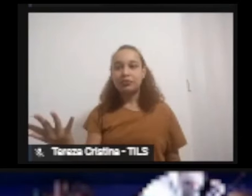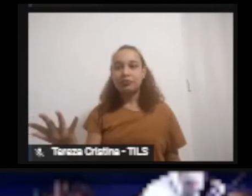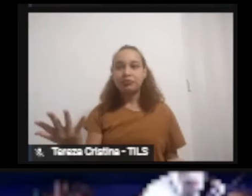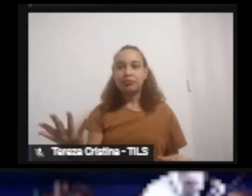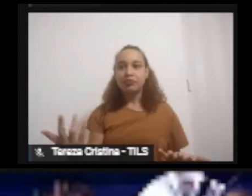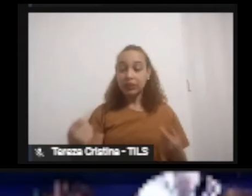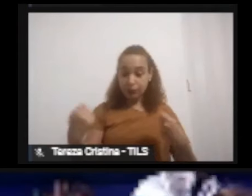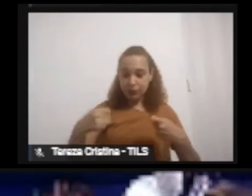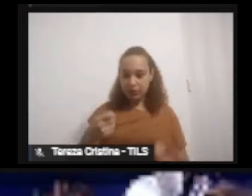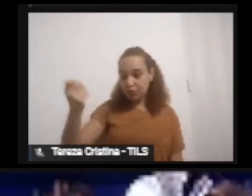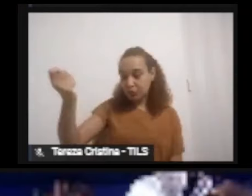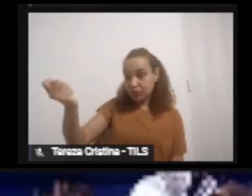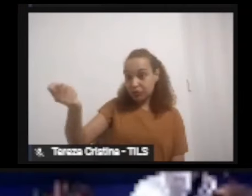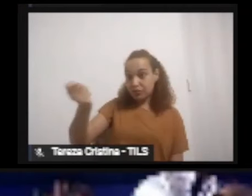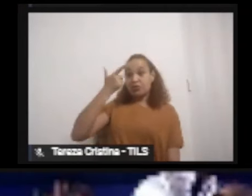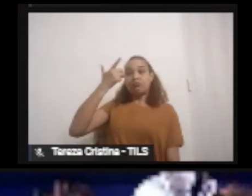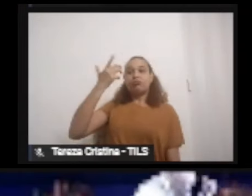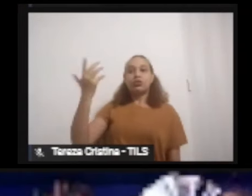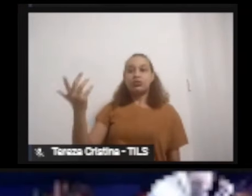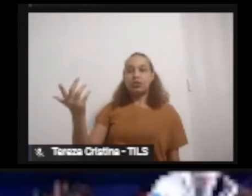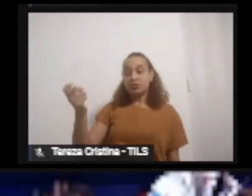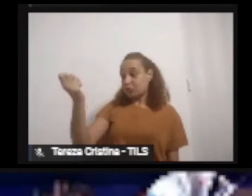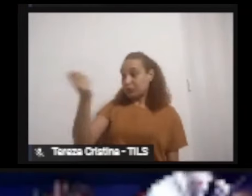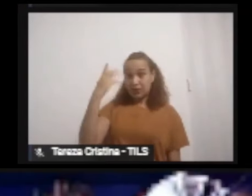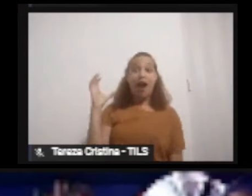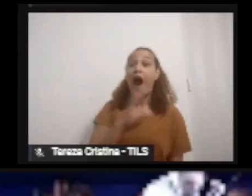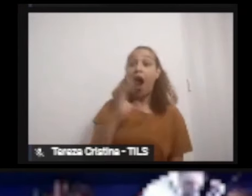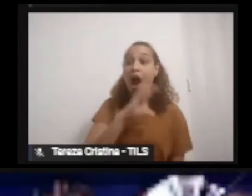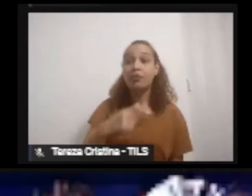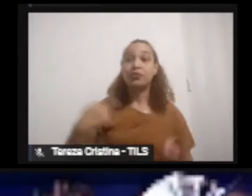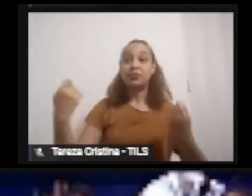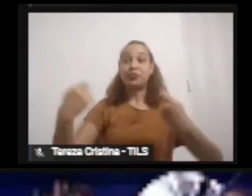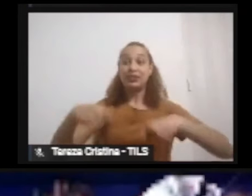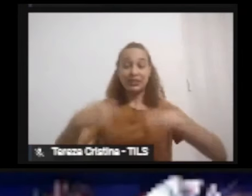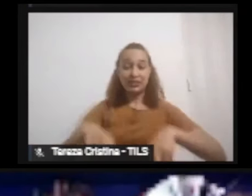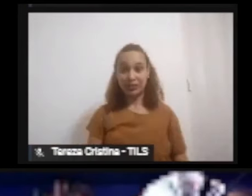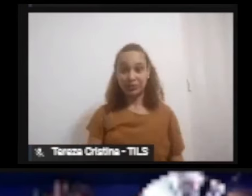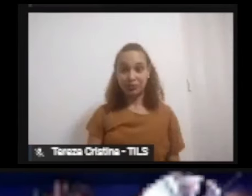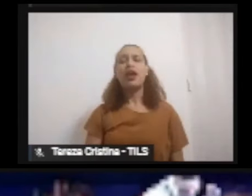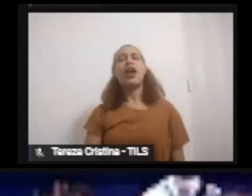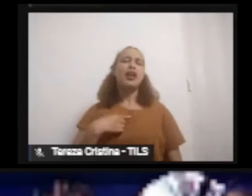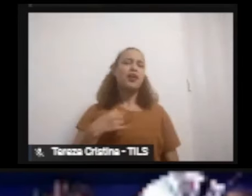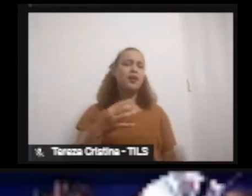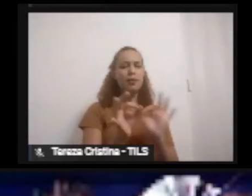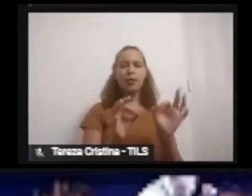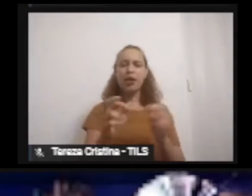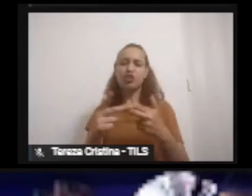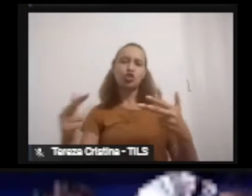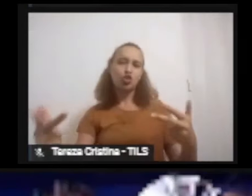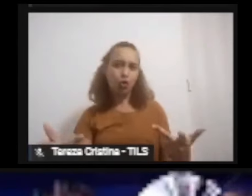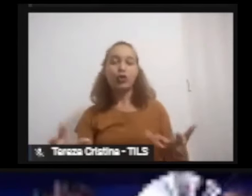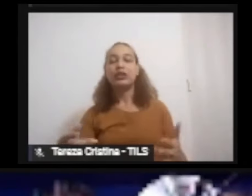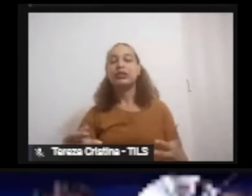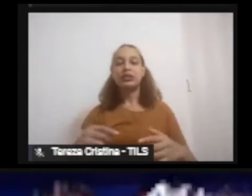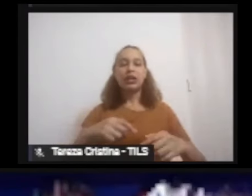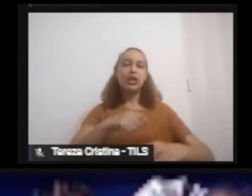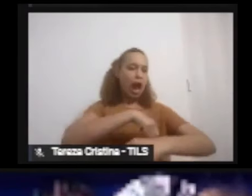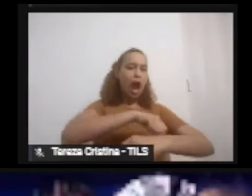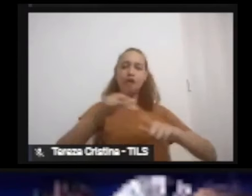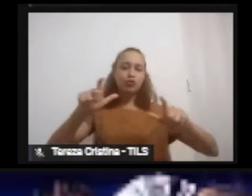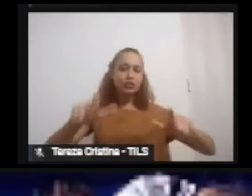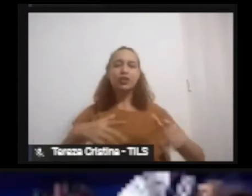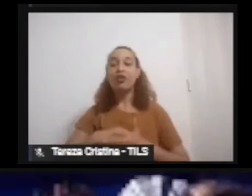inspiração que venha, sei lá, mês que vem. E aí surgiu de eu mexer nas coisas da cozinha, eu estava comendo canjica, Fafá. E